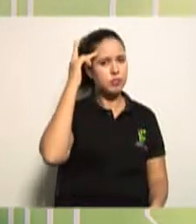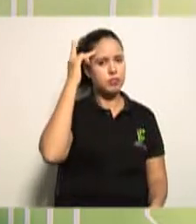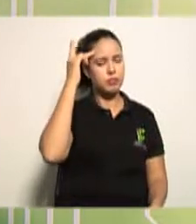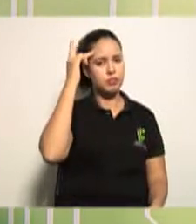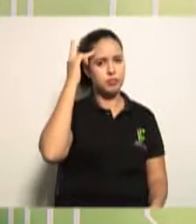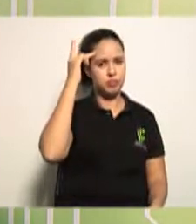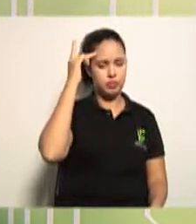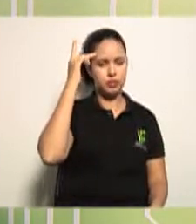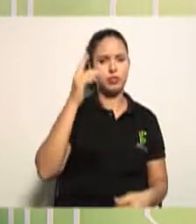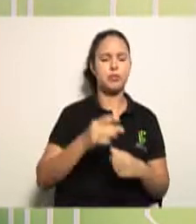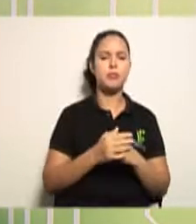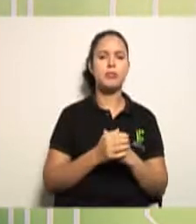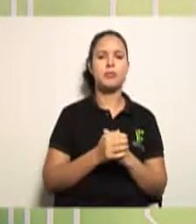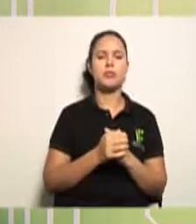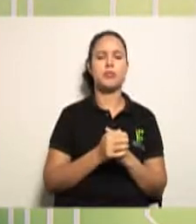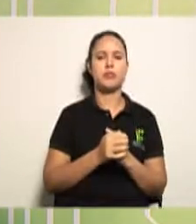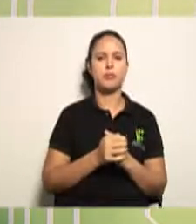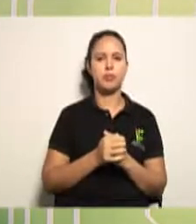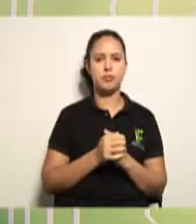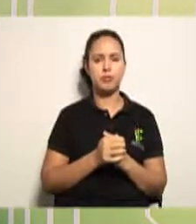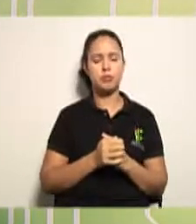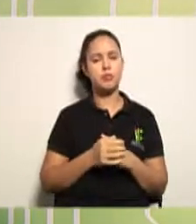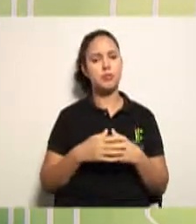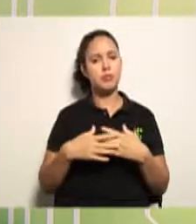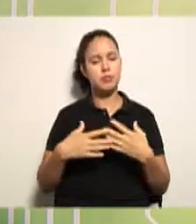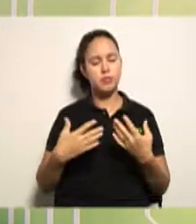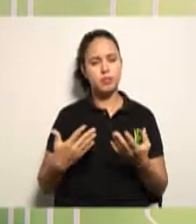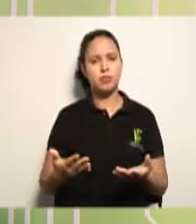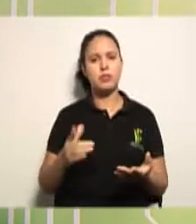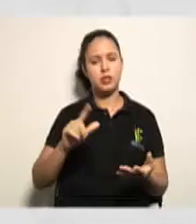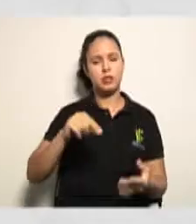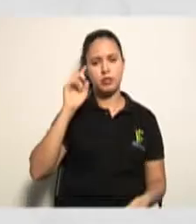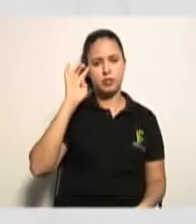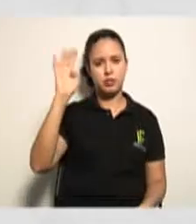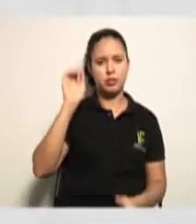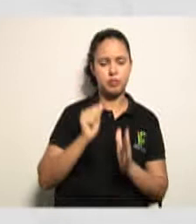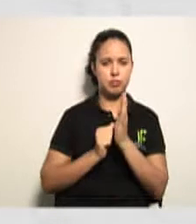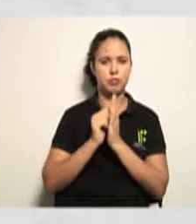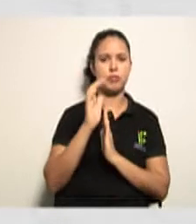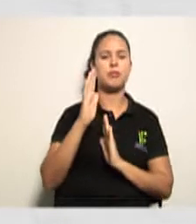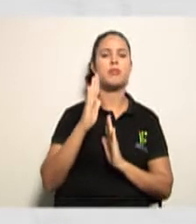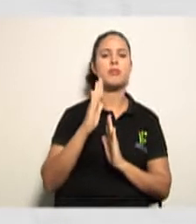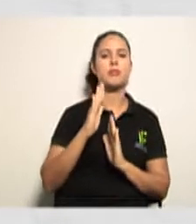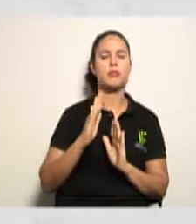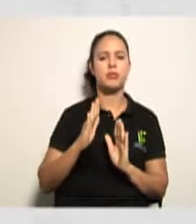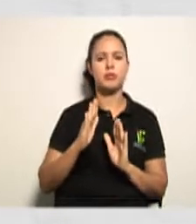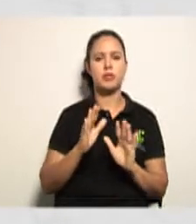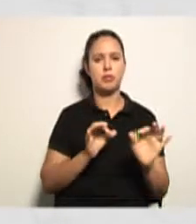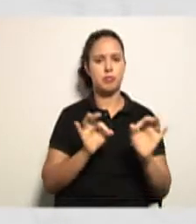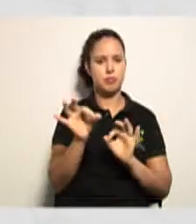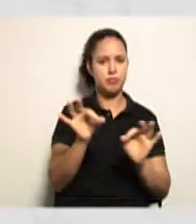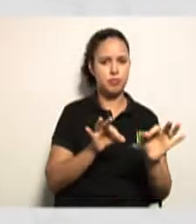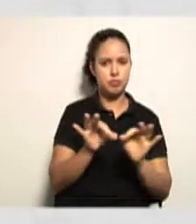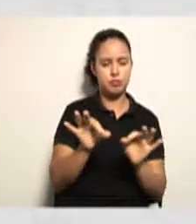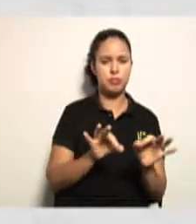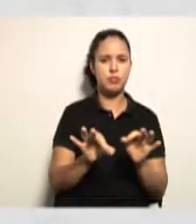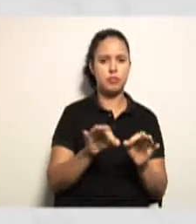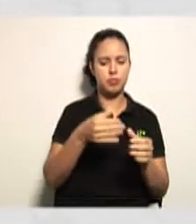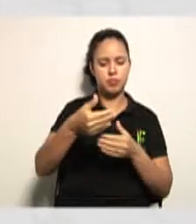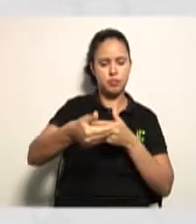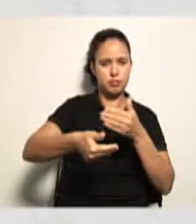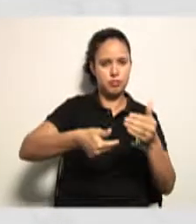e não naquilo que ela desenvolvia. Essa teoria burocrática, ela contribuiu com a organização dos